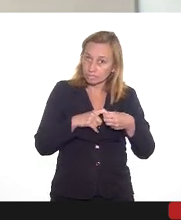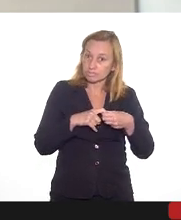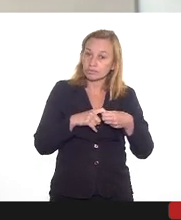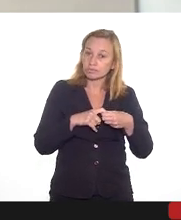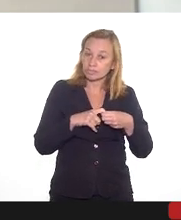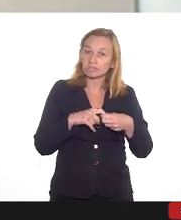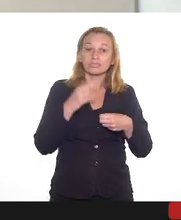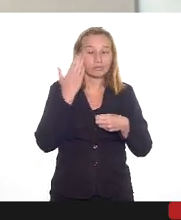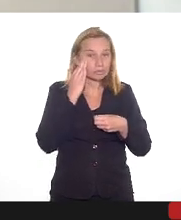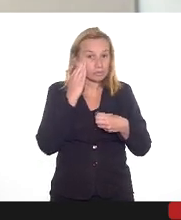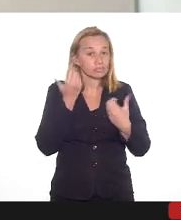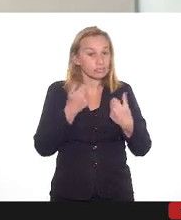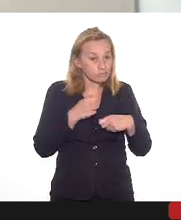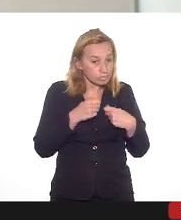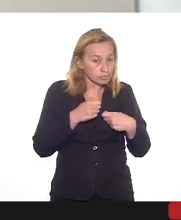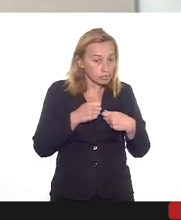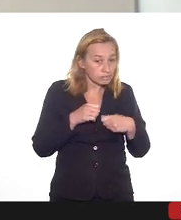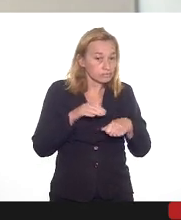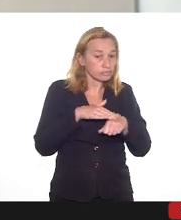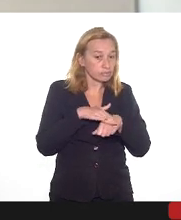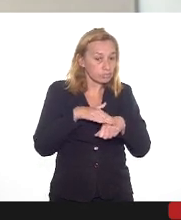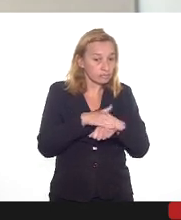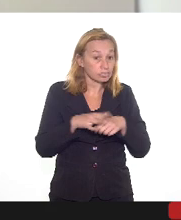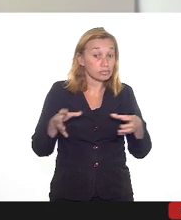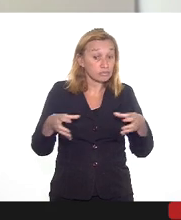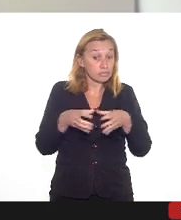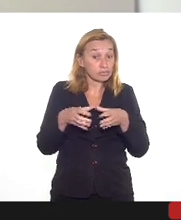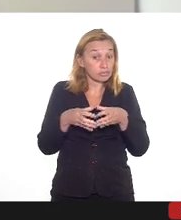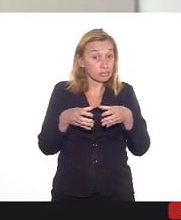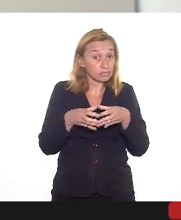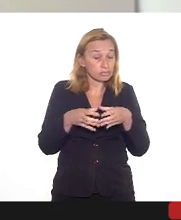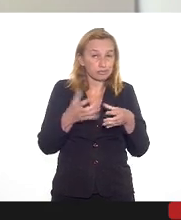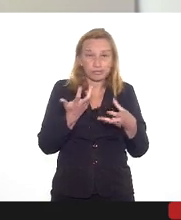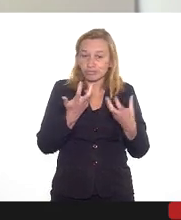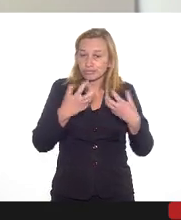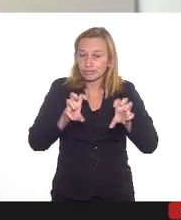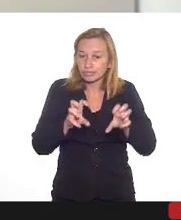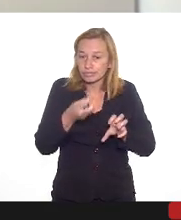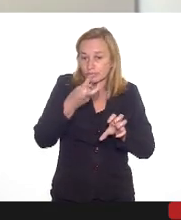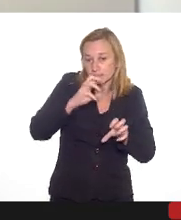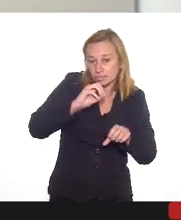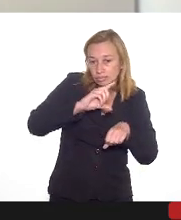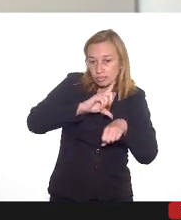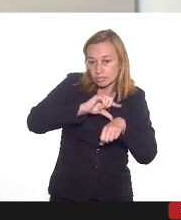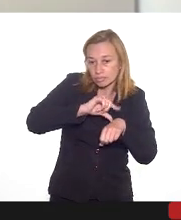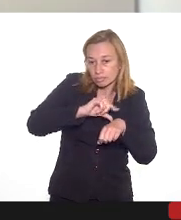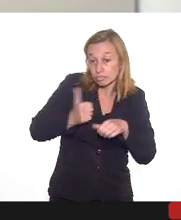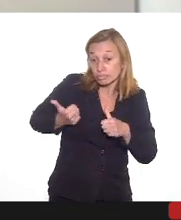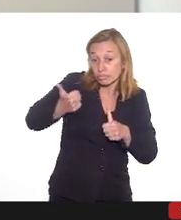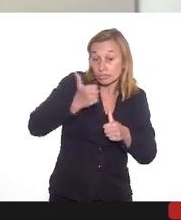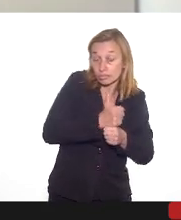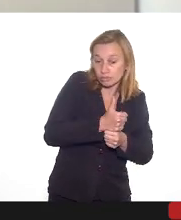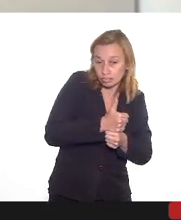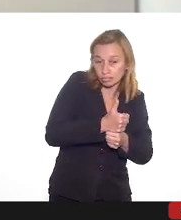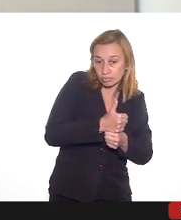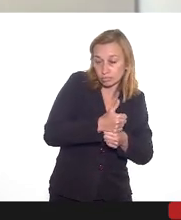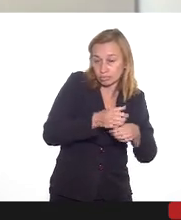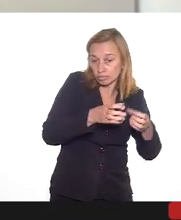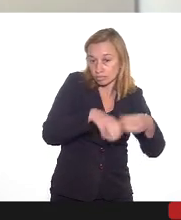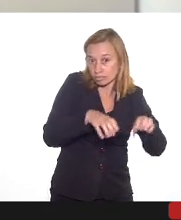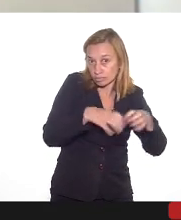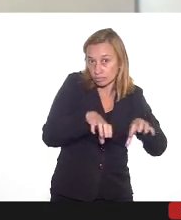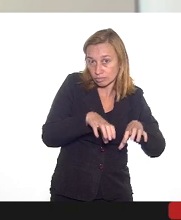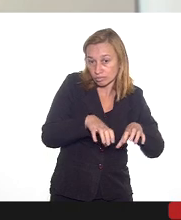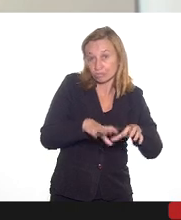gente entende que ela tem que ser enfrentada de conjunto. A gente não quer que as 30 horas sejam substituição de concurso público. Aliás, eu